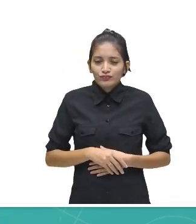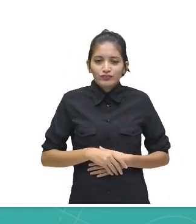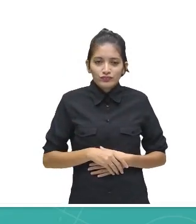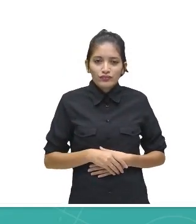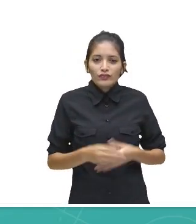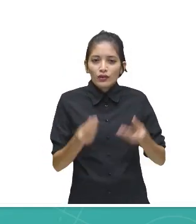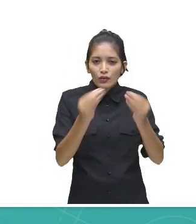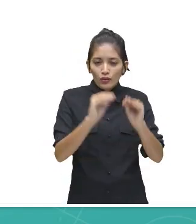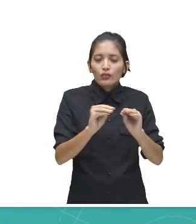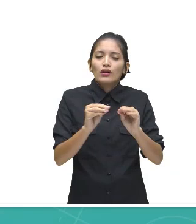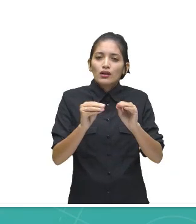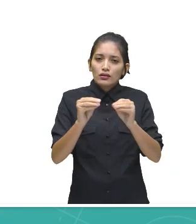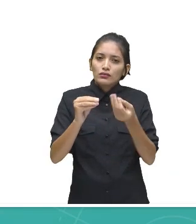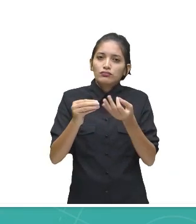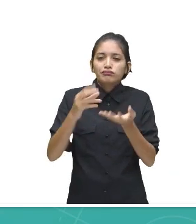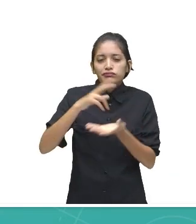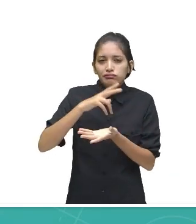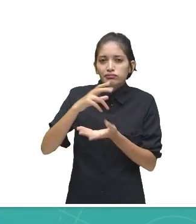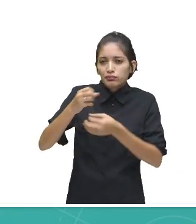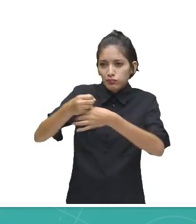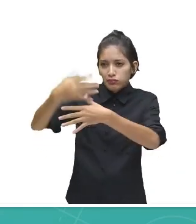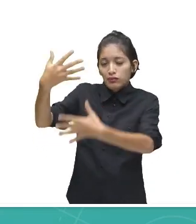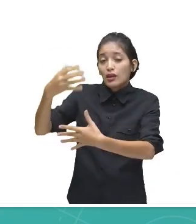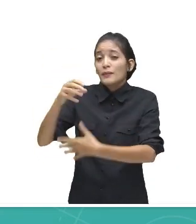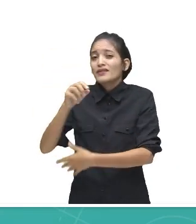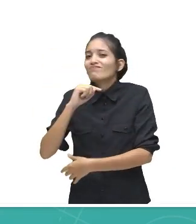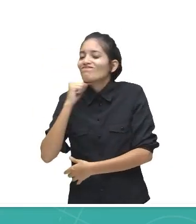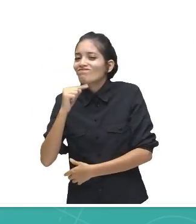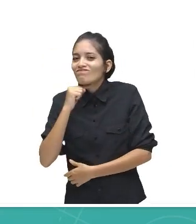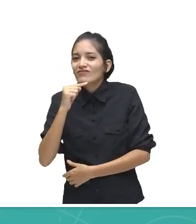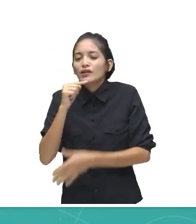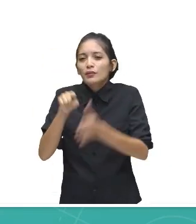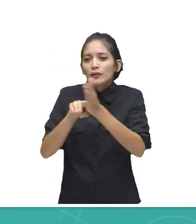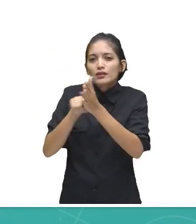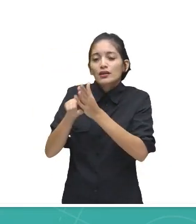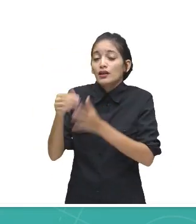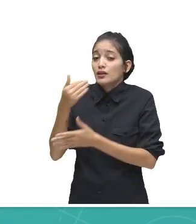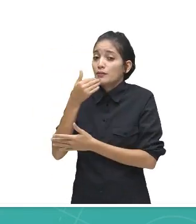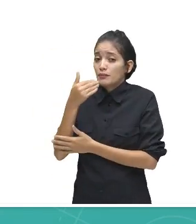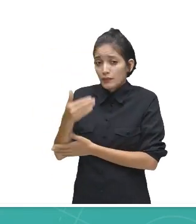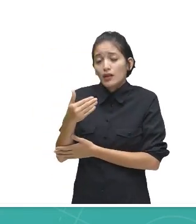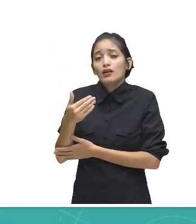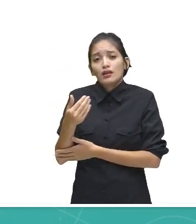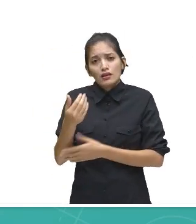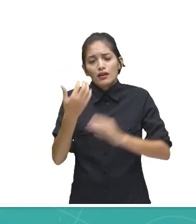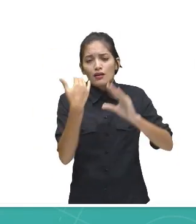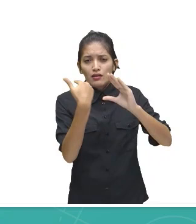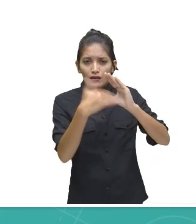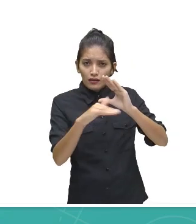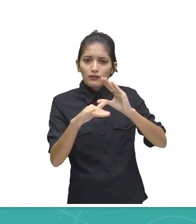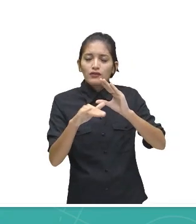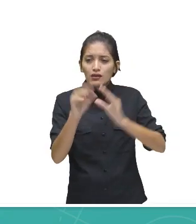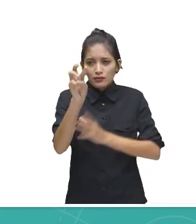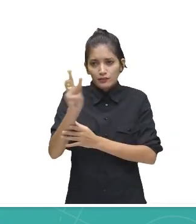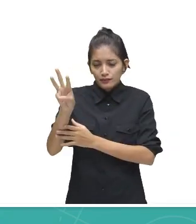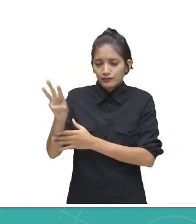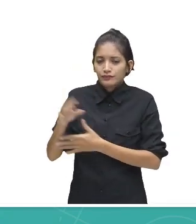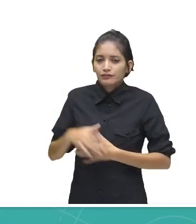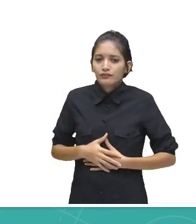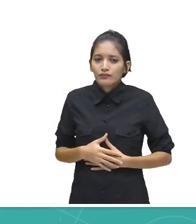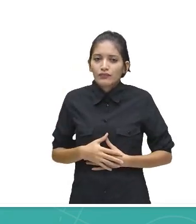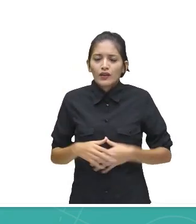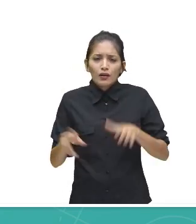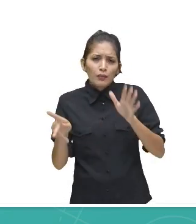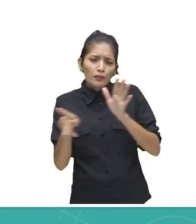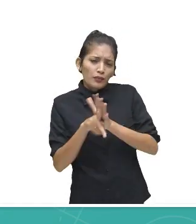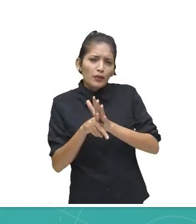no chat público, tá bom? Mas quem não conseguir acessar, pede aí no chat público que vai ser encaminhado para vocês o link, tá? É um link de